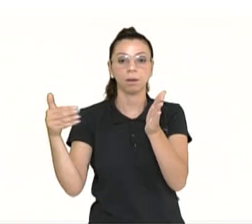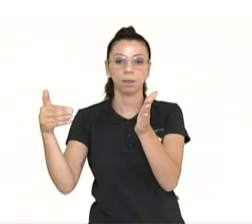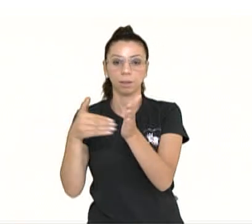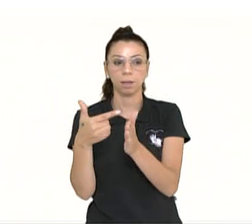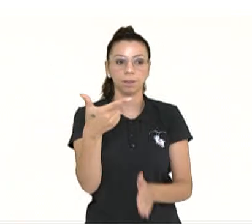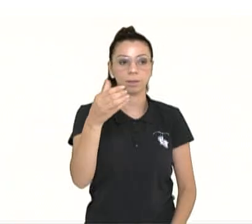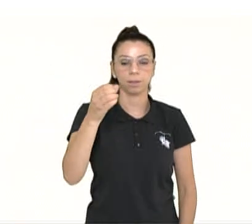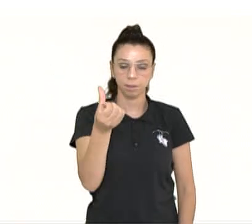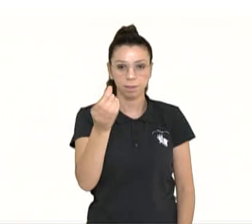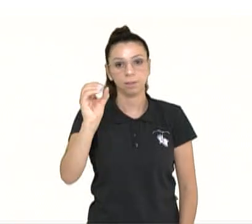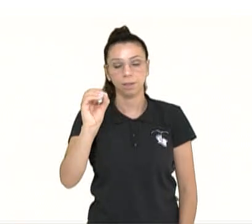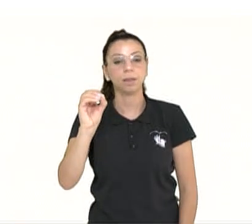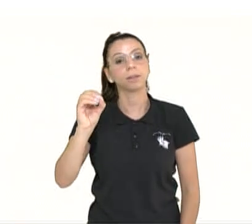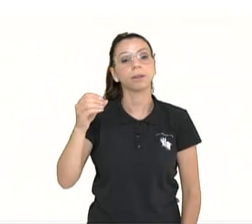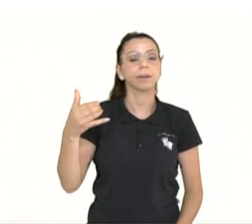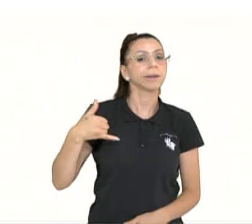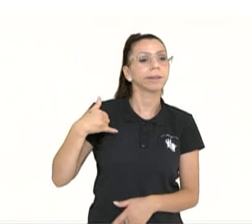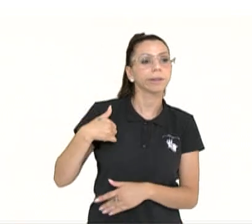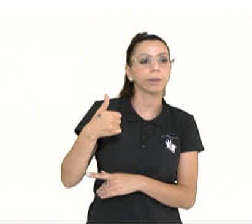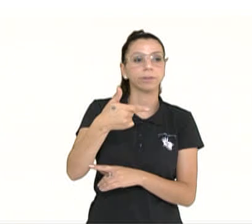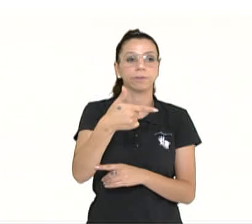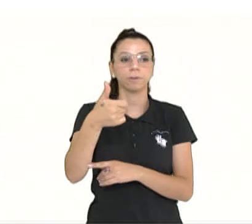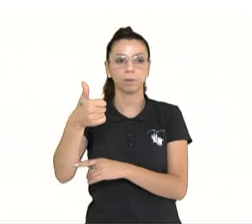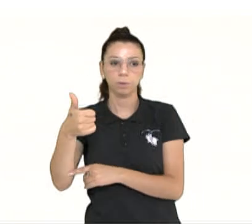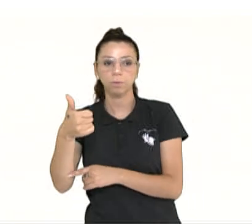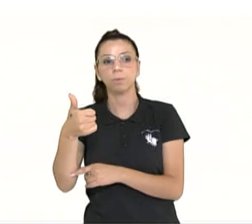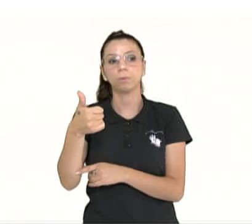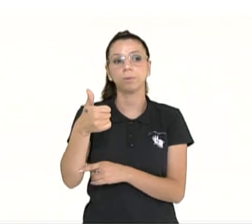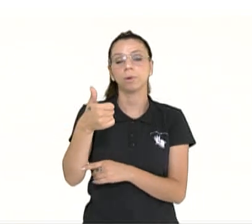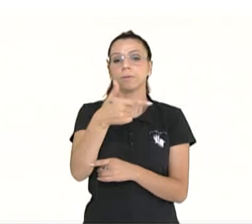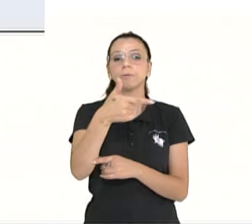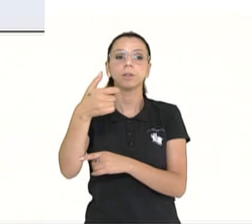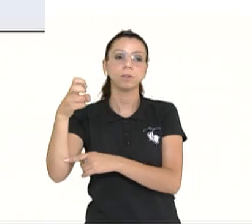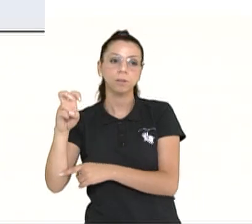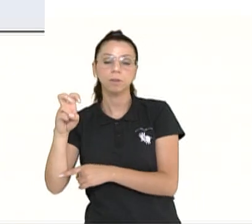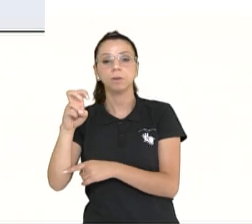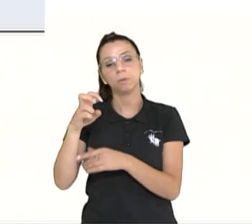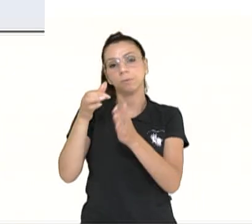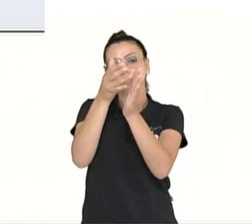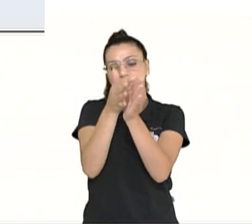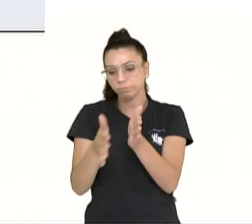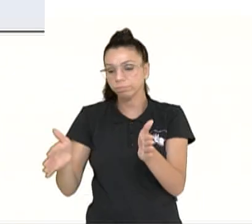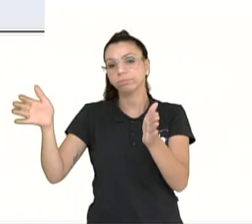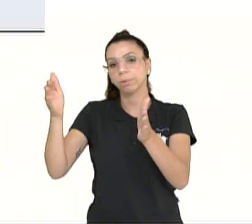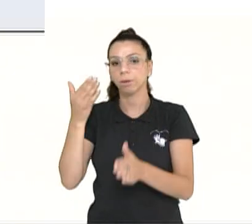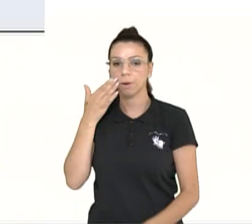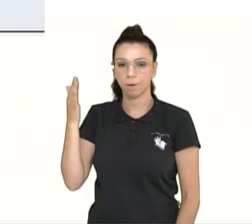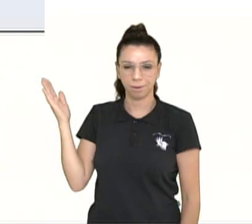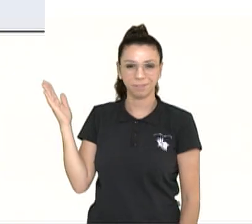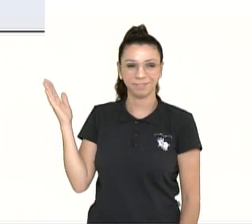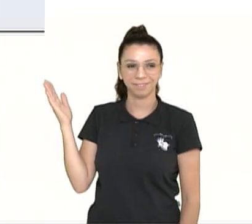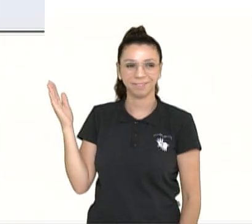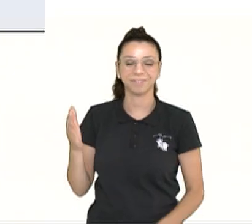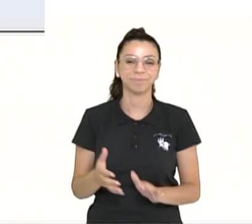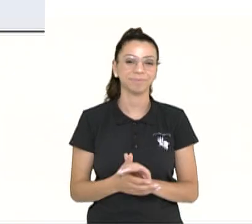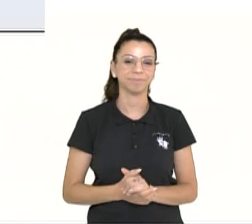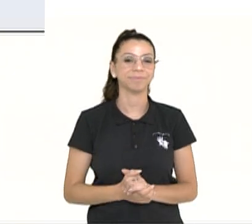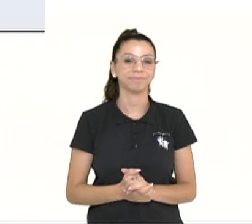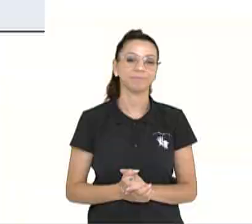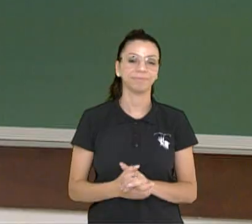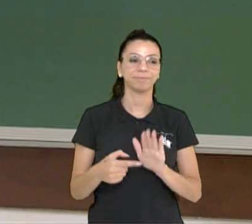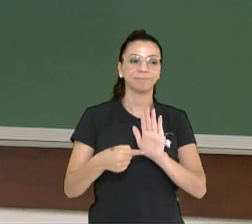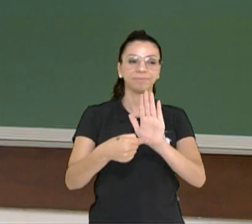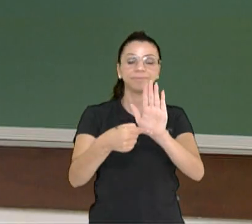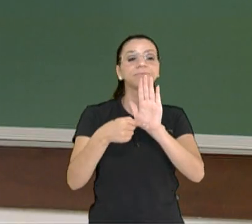a 30 anos. Então, viu-se aí a idade e o sexo desses 120 alunos e a tabela a seguir, que é essa tabela, vai te dizer,